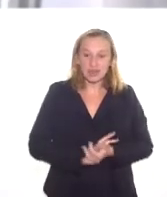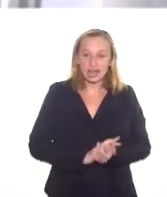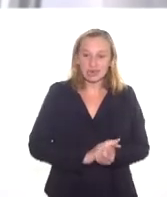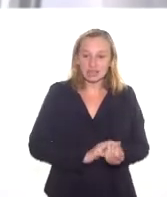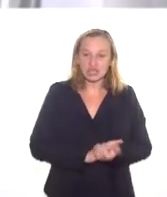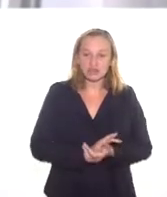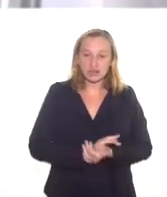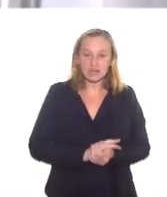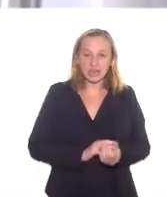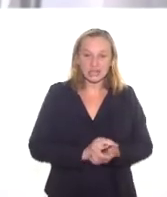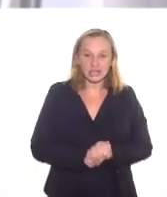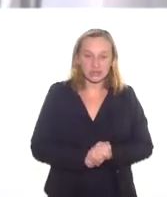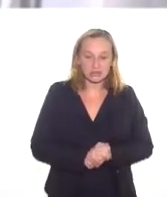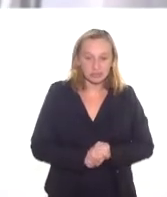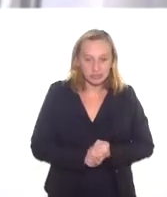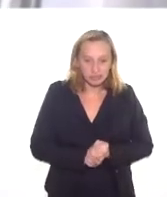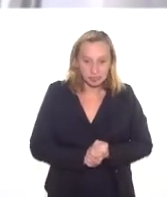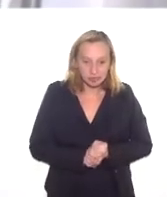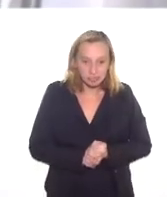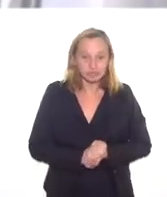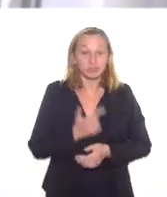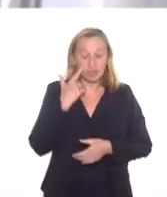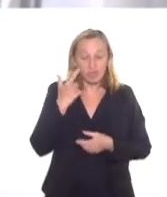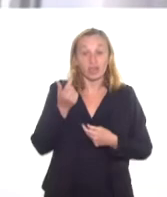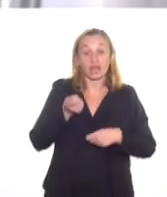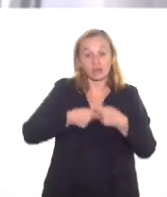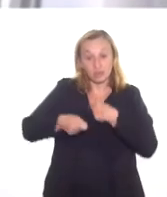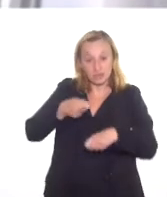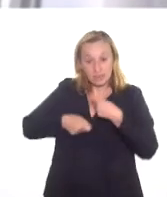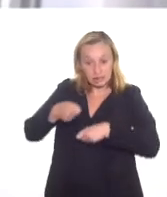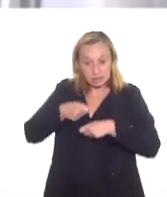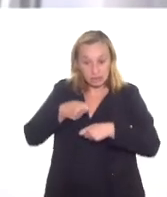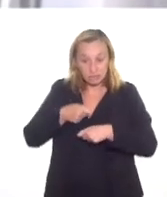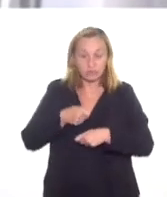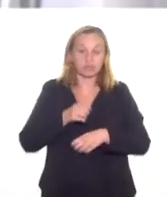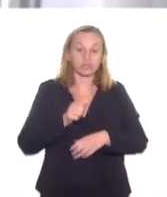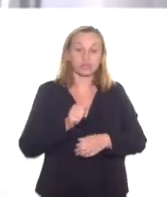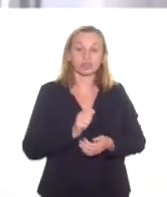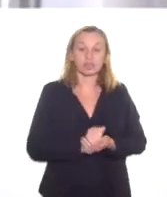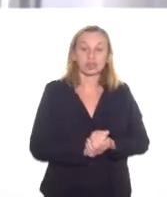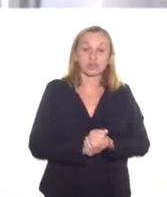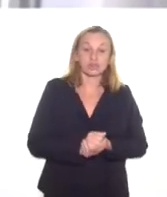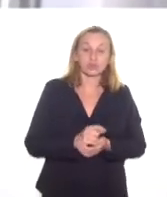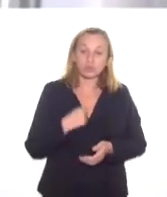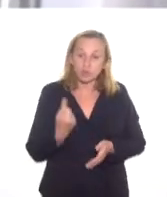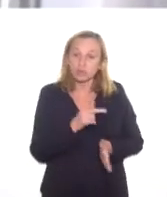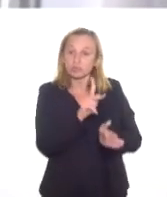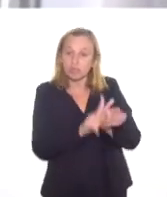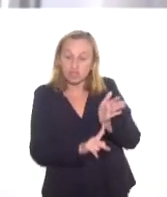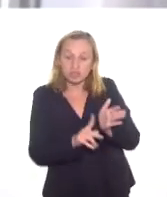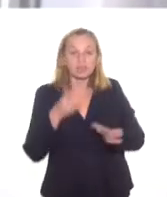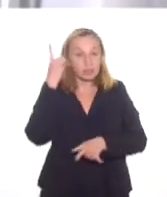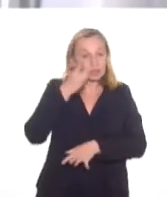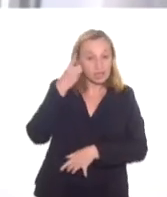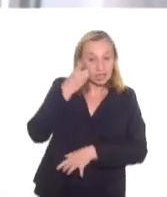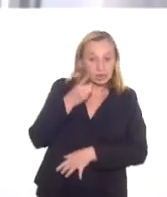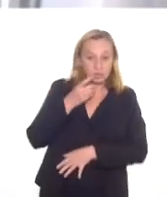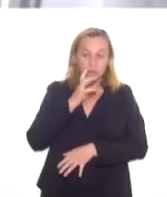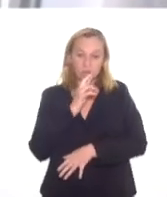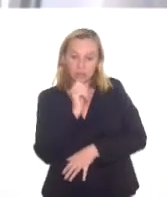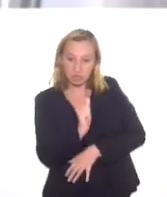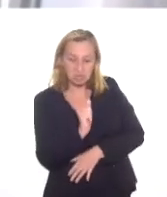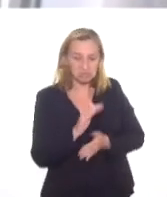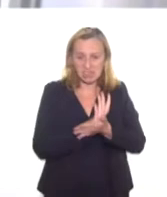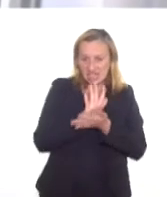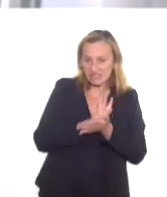pouco melhor, ver como que essas negociações podem se desdobrar. O nosso projeto, o deputado Rodrigo Amorim, não tem nada a ver com aquele